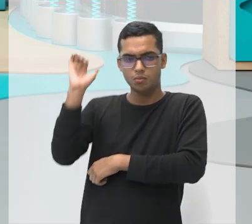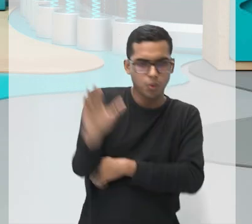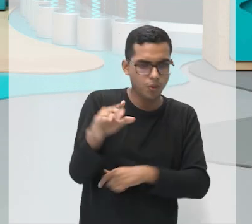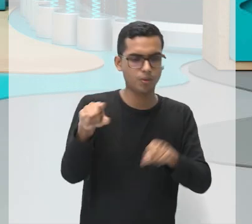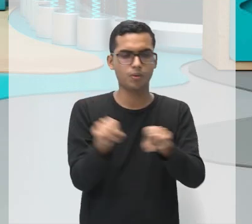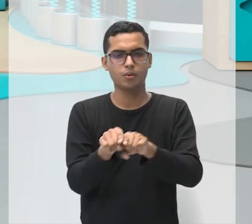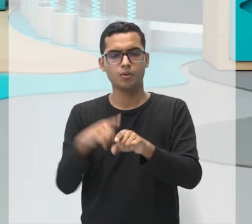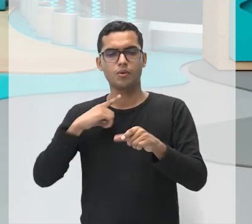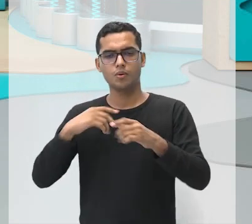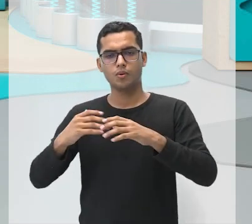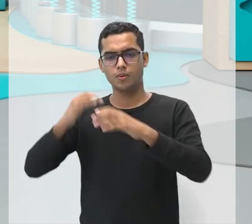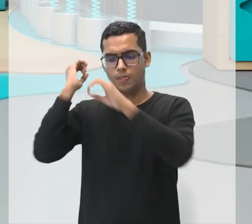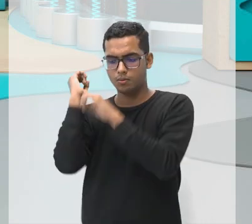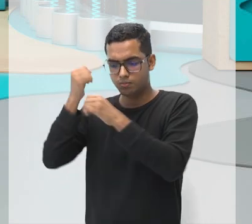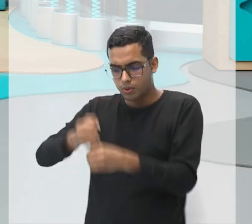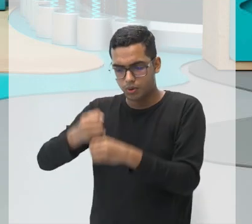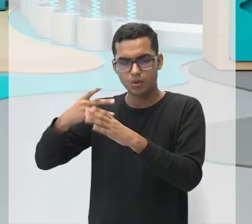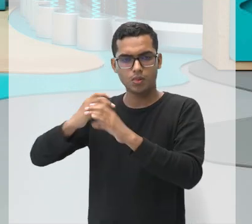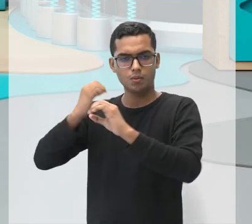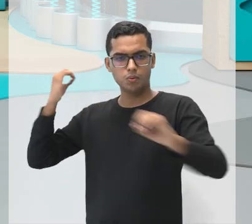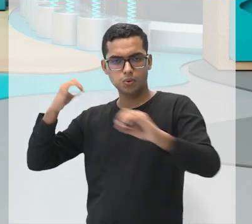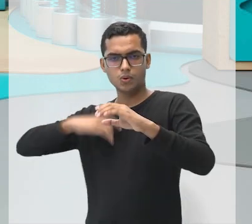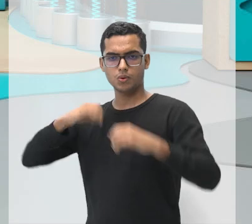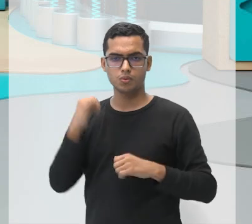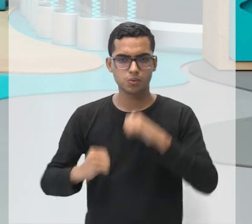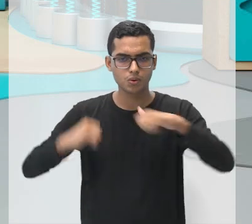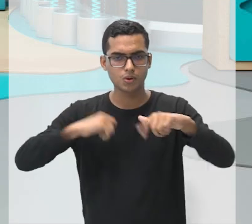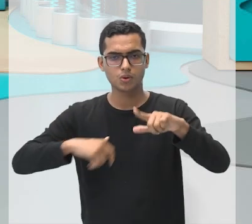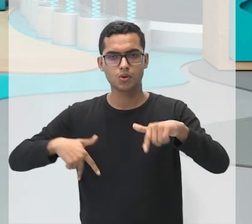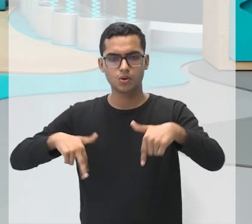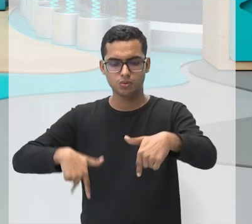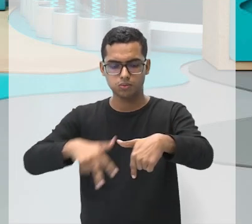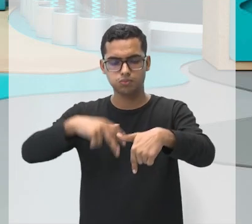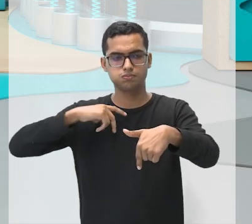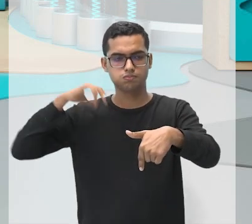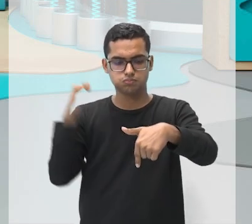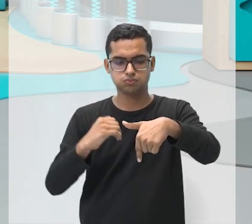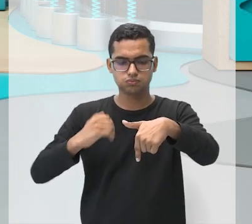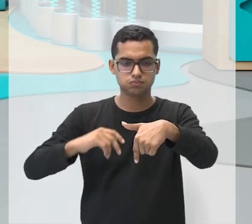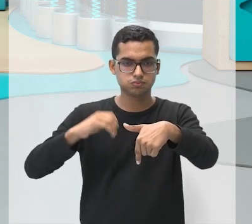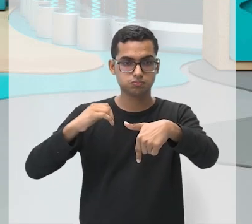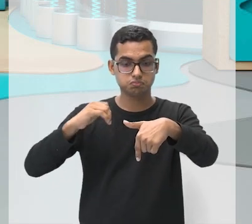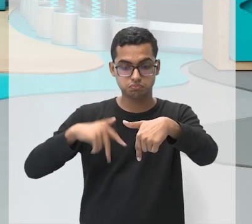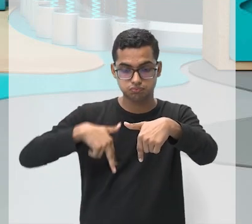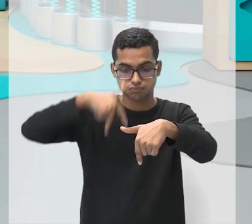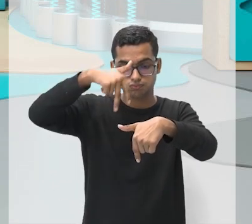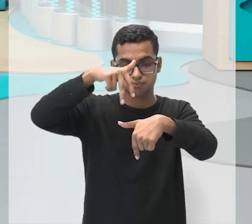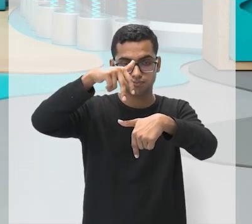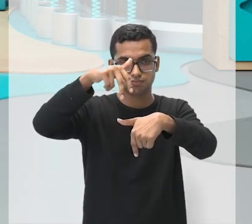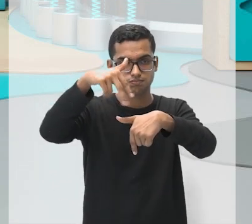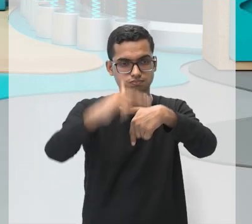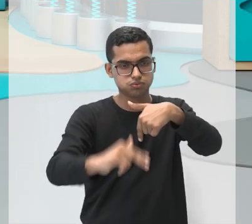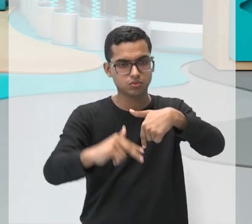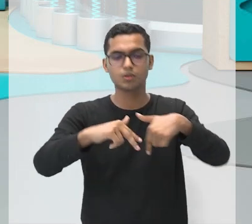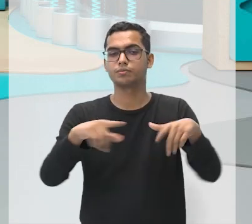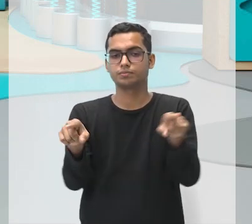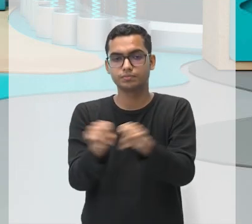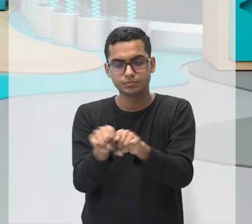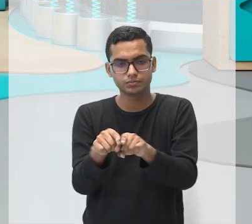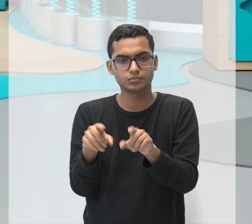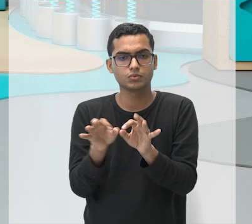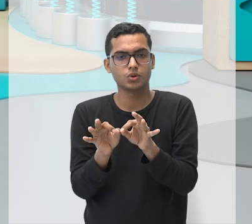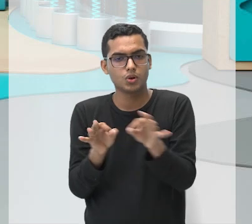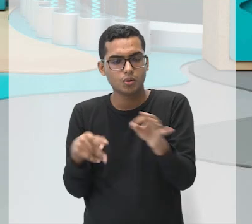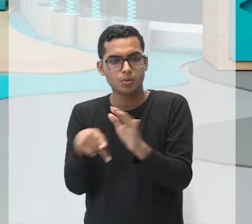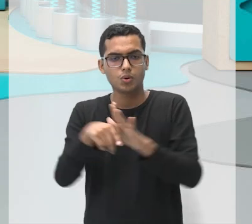vara, a corrida de 1.500 metros, a corrida de 400 metros e a corrida de 110 metros